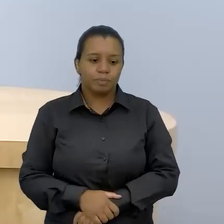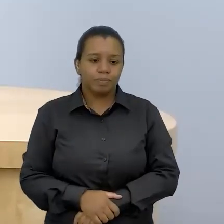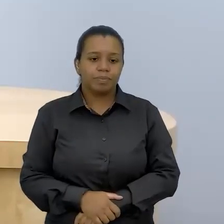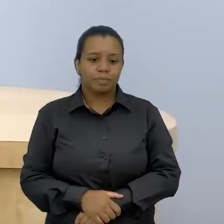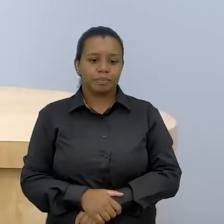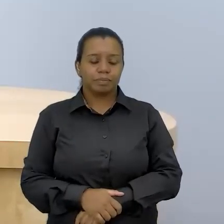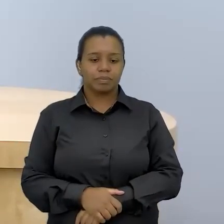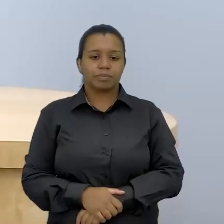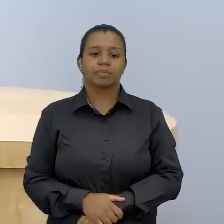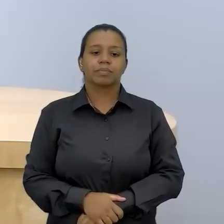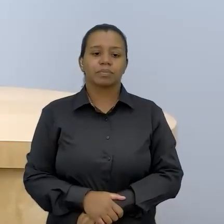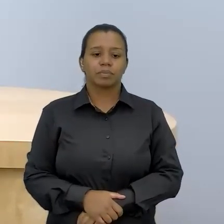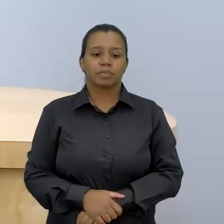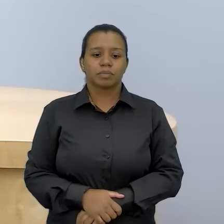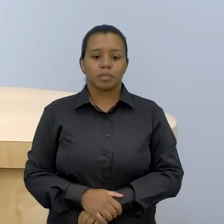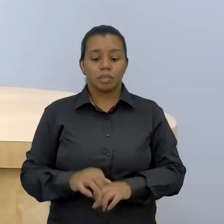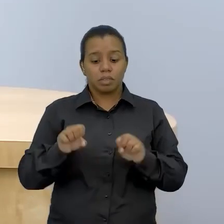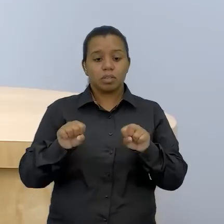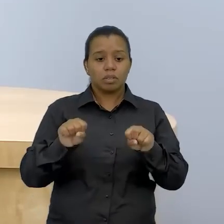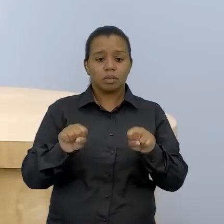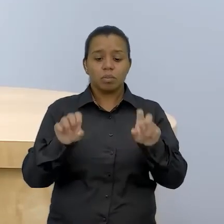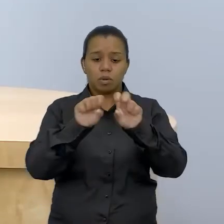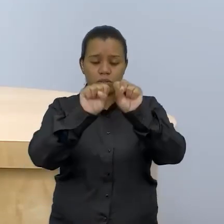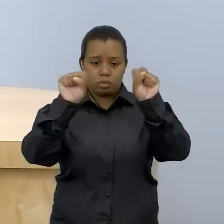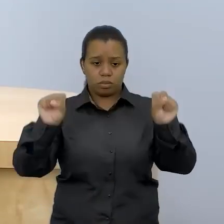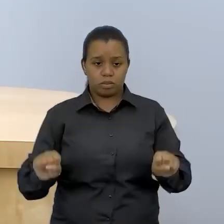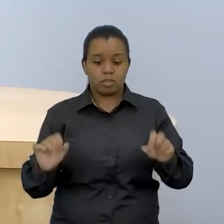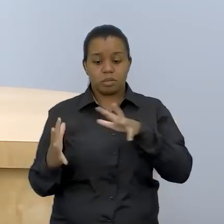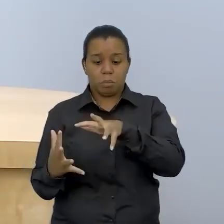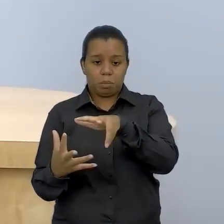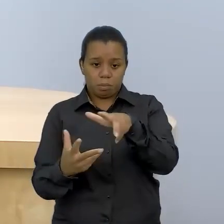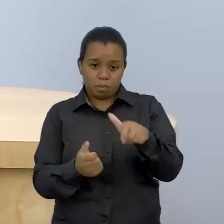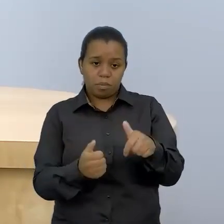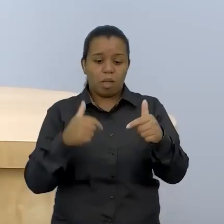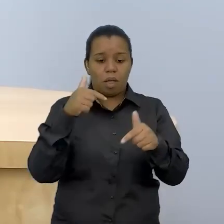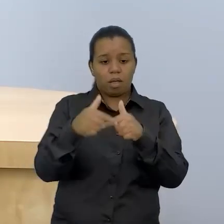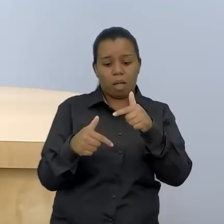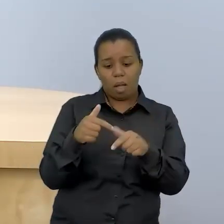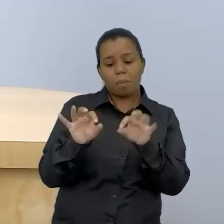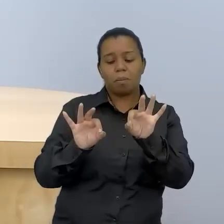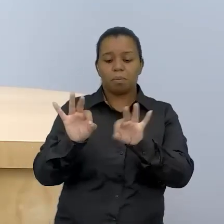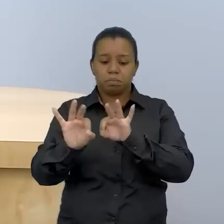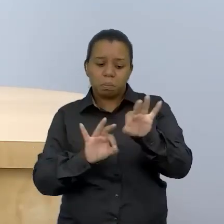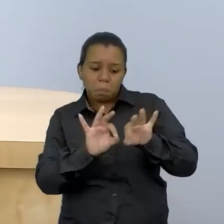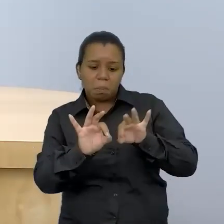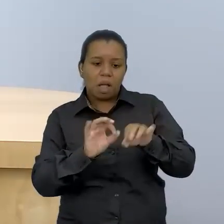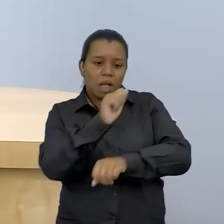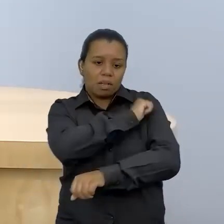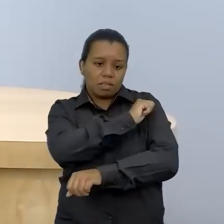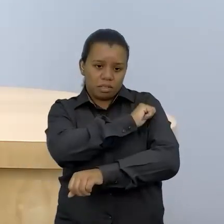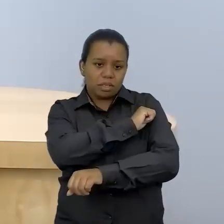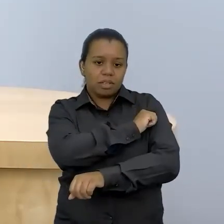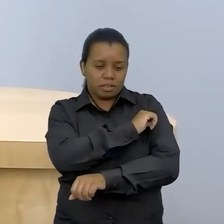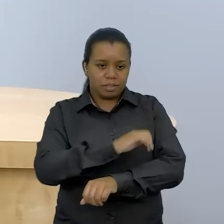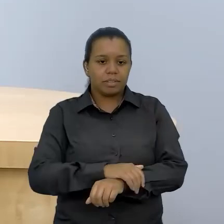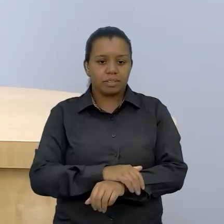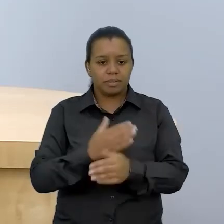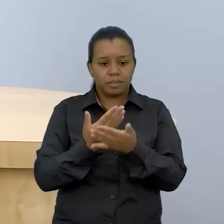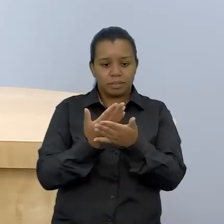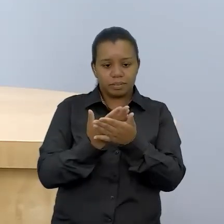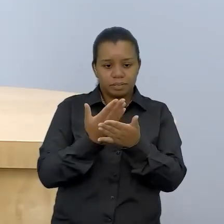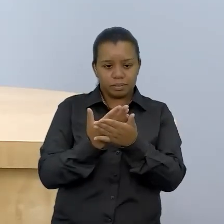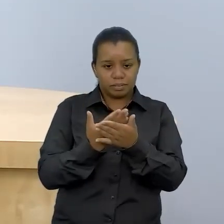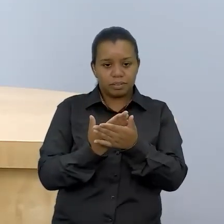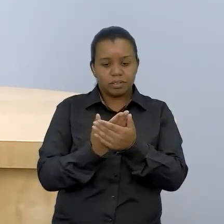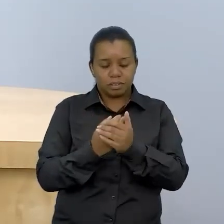estar trabalhando com esse sistema Terra, né, junto com as aulas que estão no repositório aí das